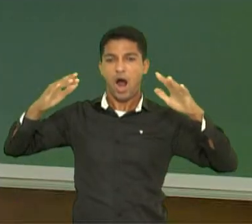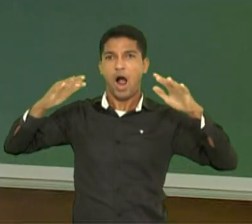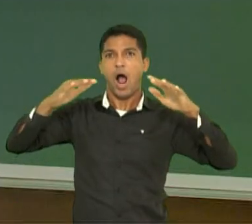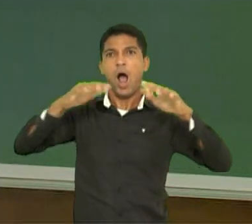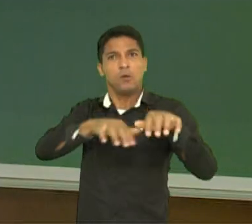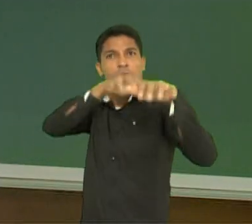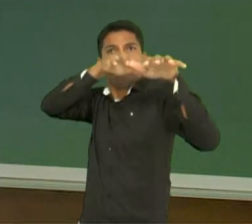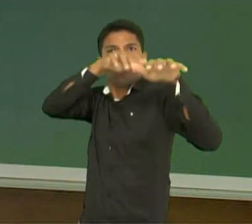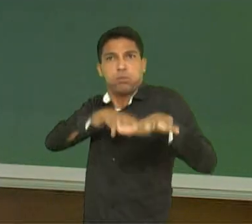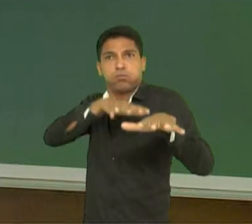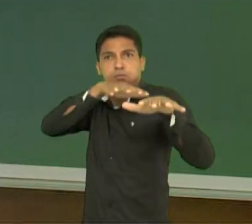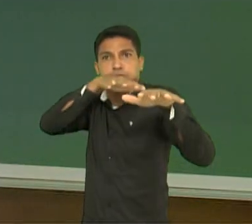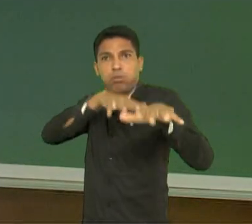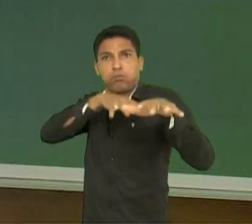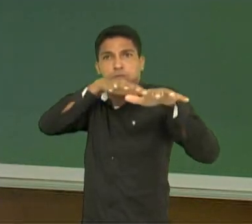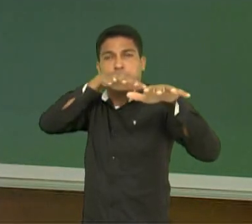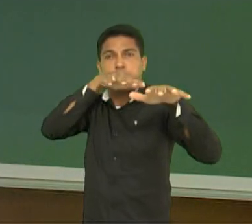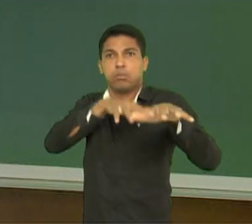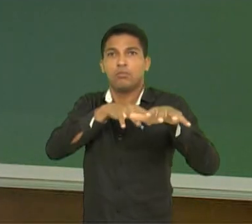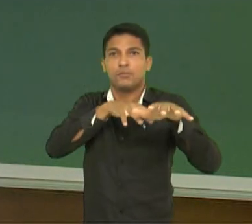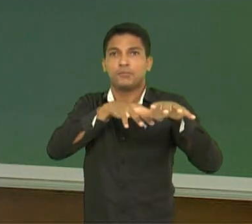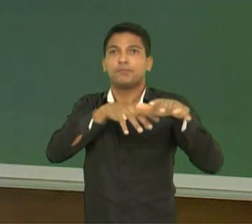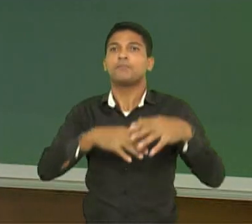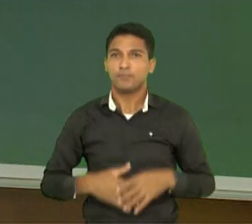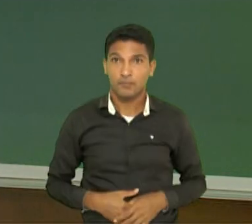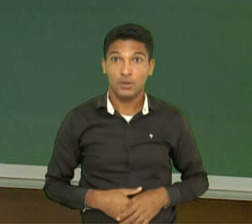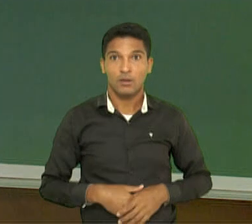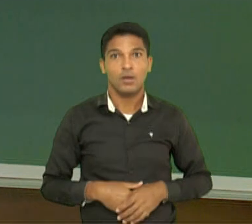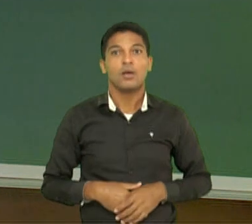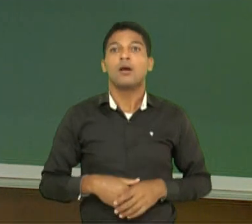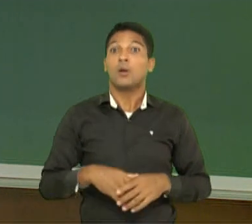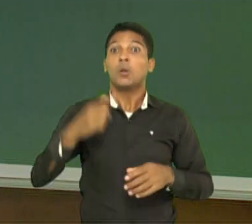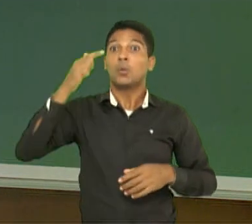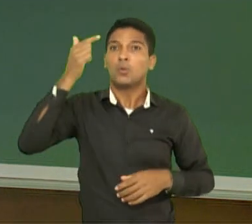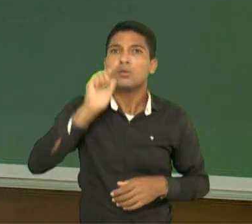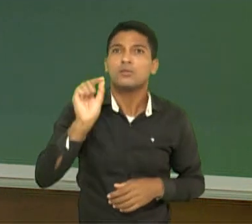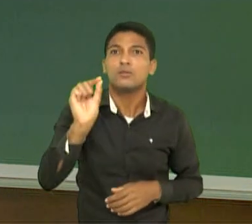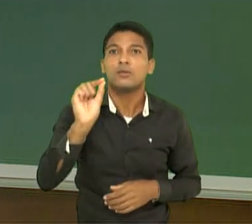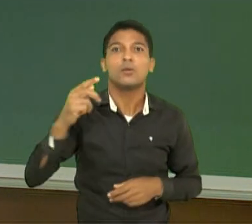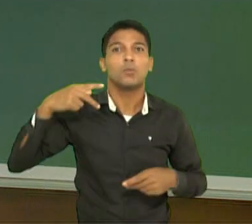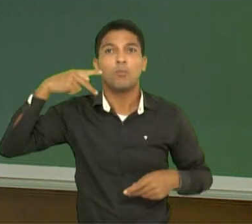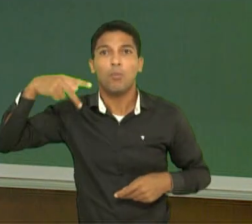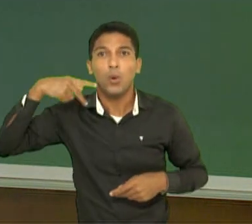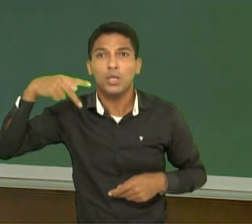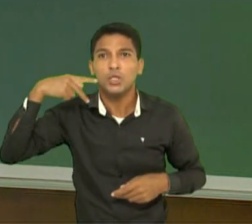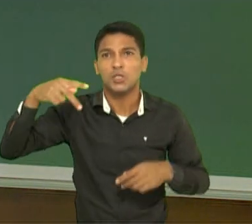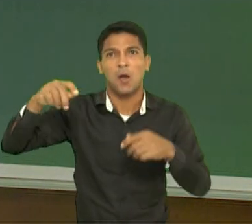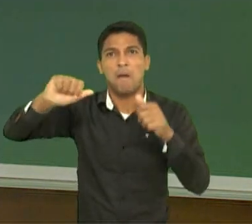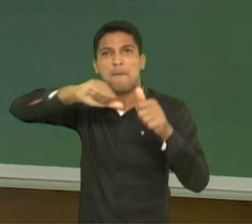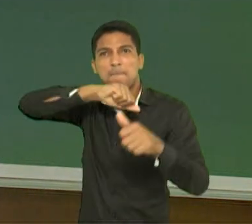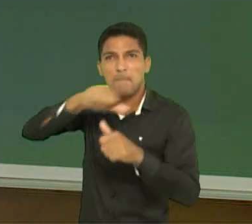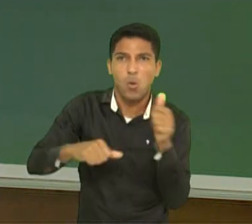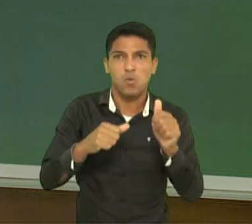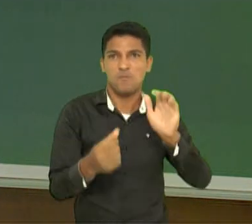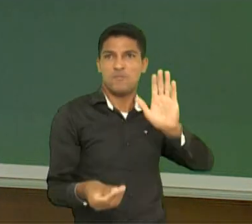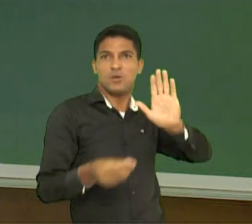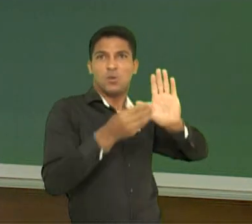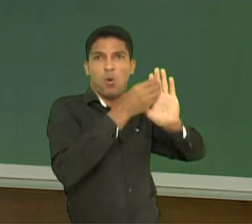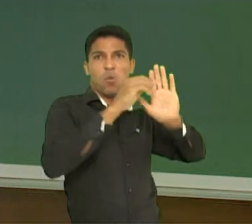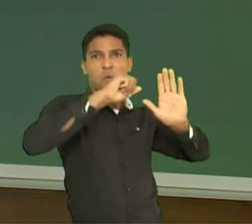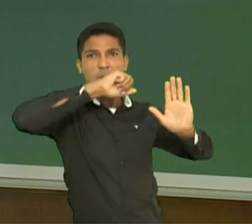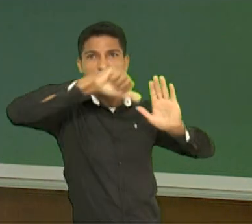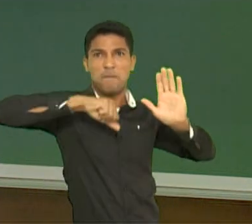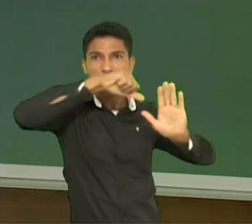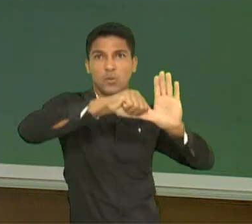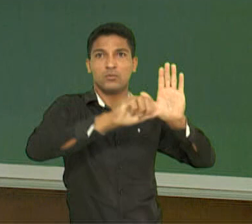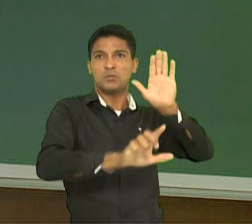ainda que a Primavera Árabe causou mudanças políticas em vários países de língua árabe, do norte da